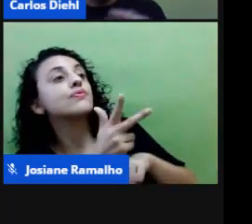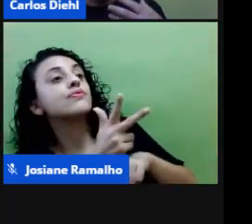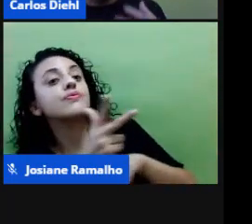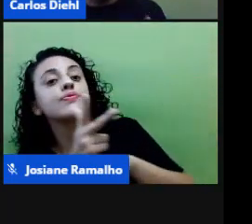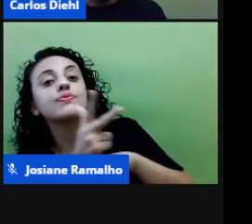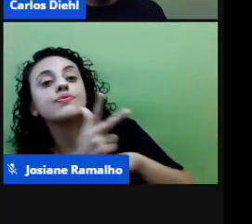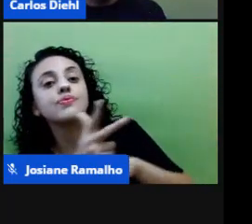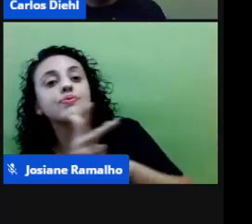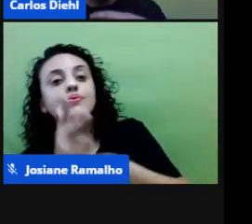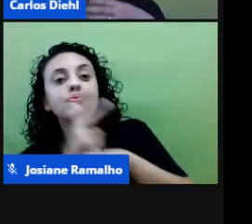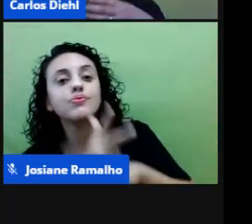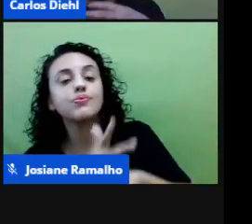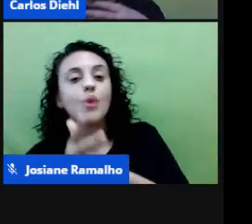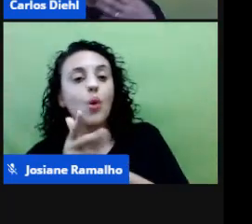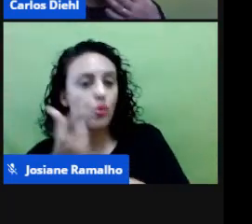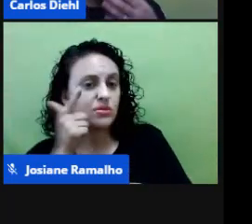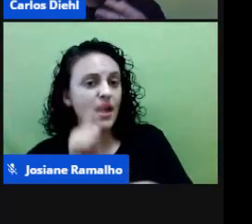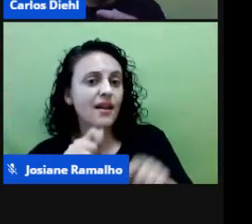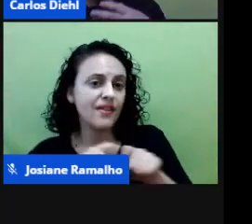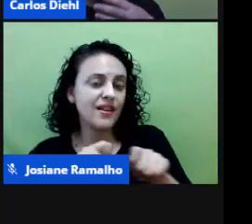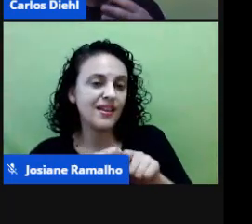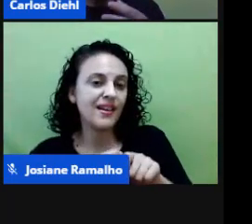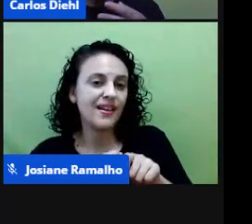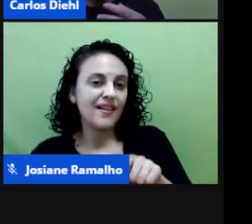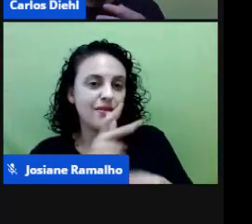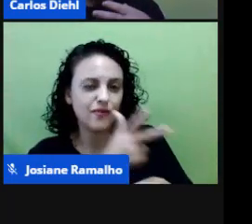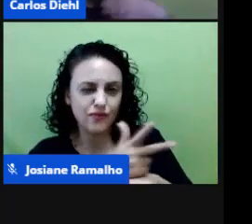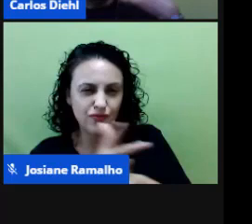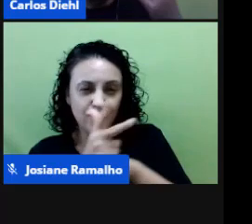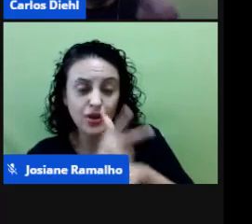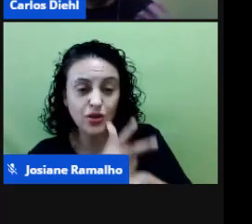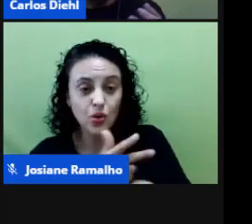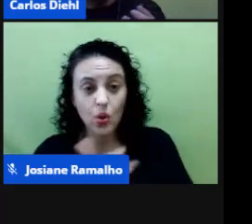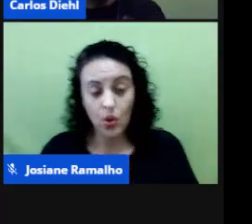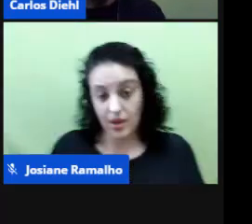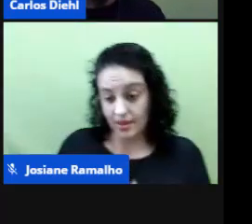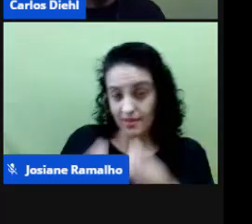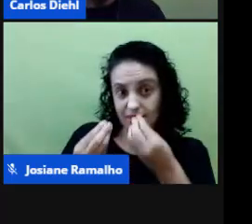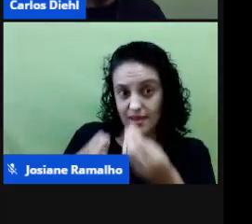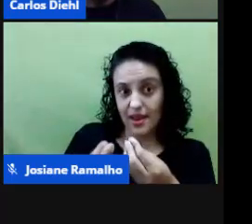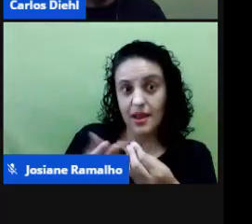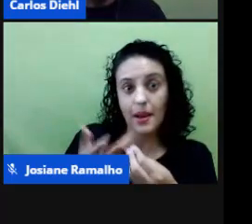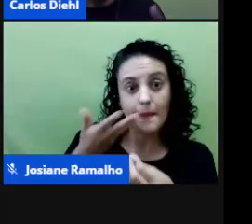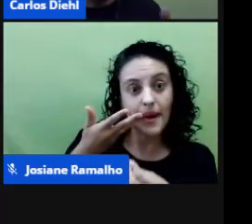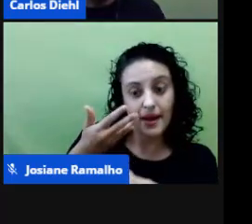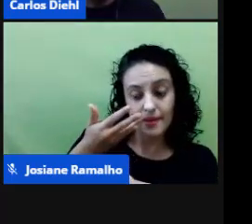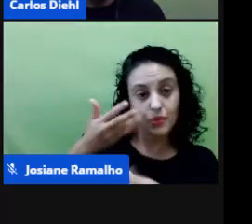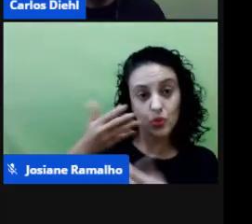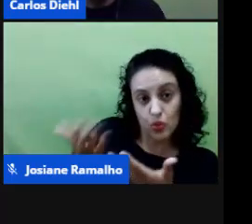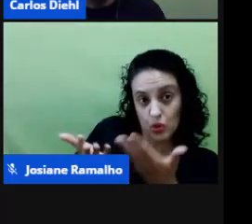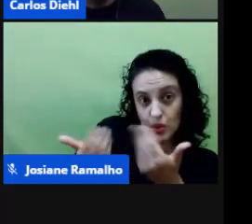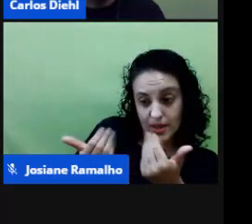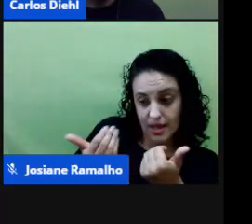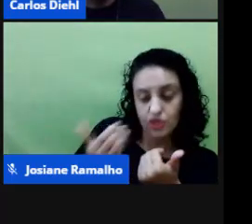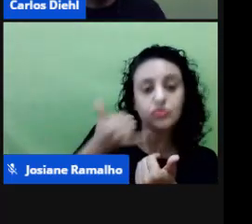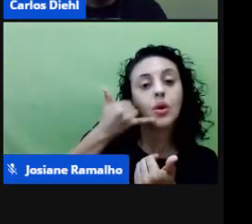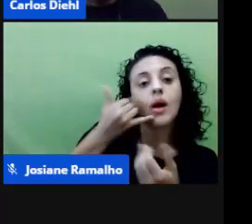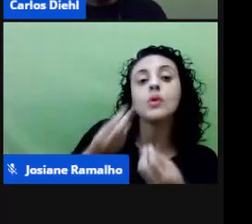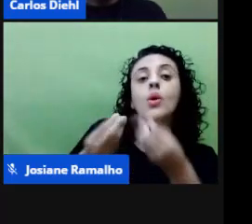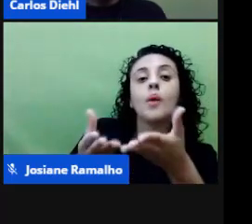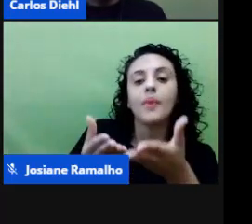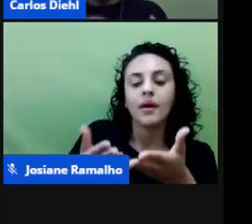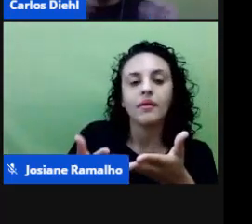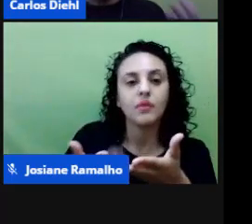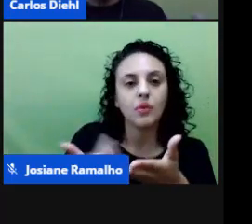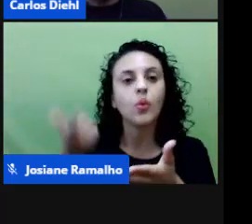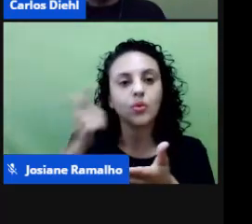materiais, fazendo paródias, fazendo videoclipes, um monte de youtuber que praticamente saiu da adolescência